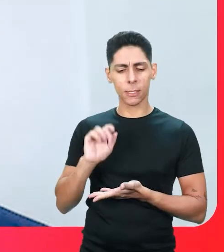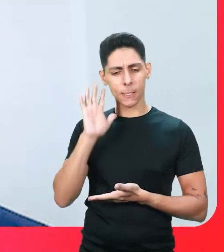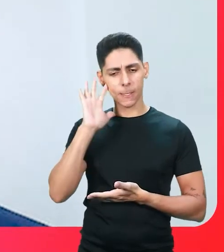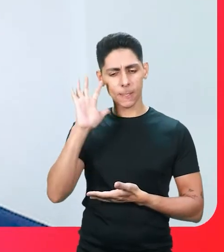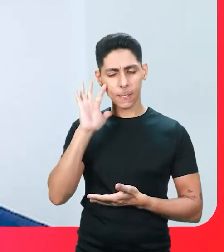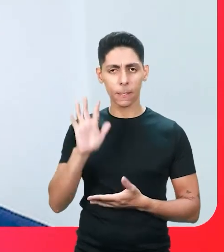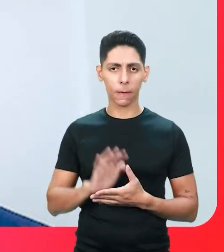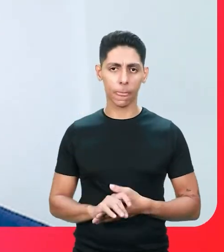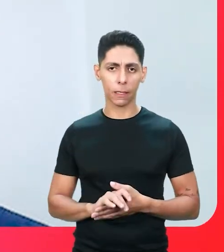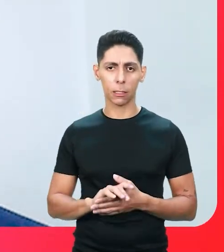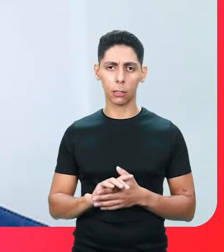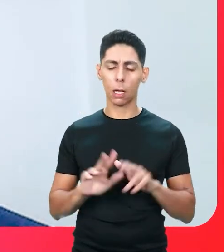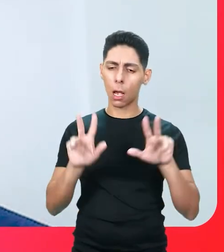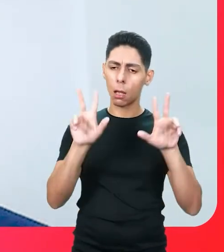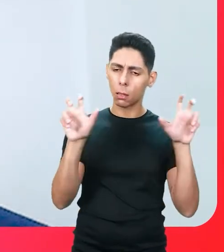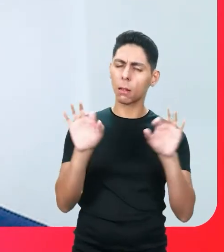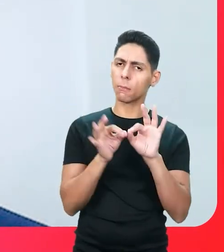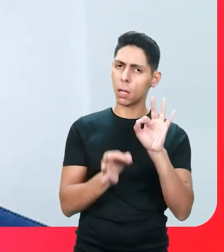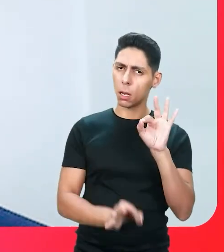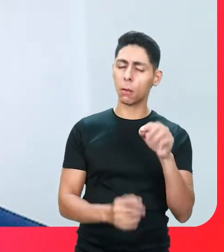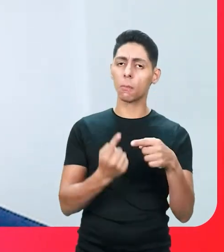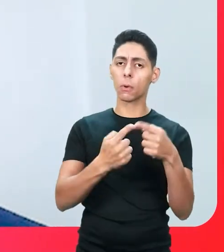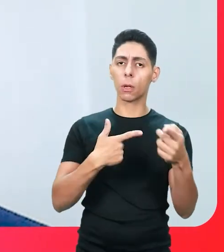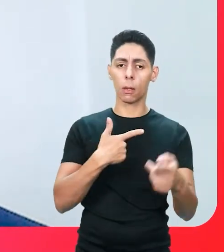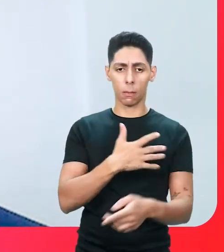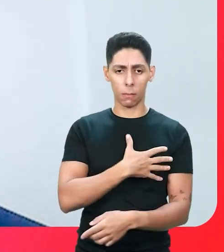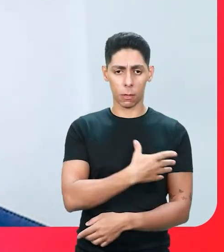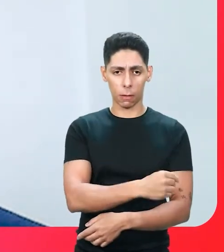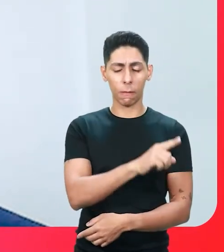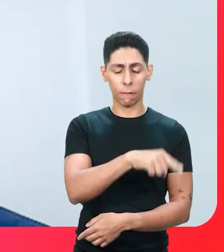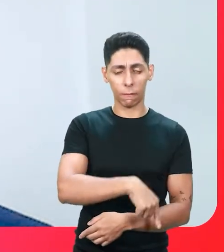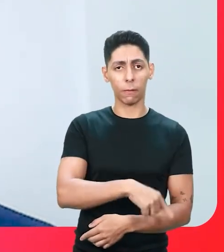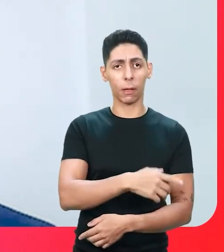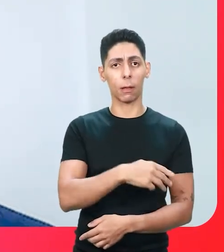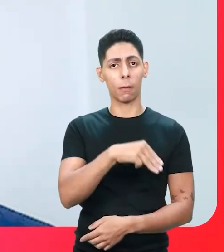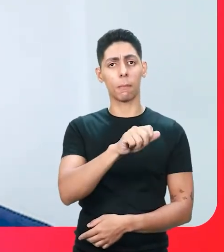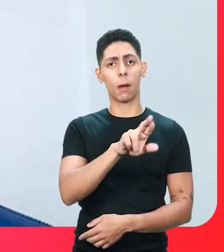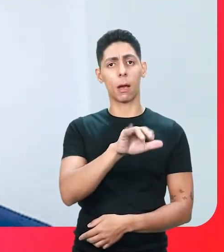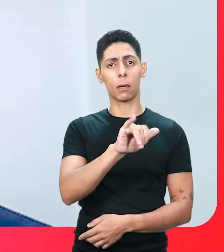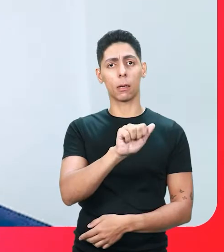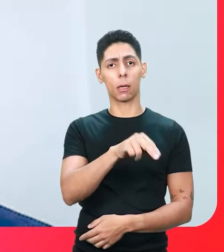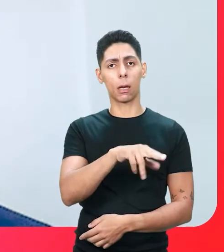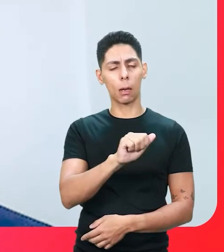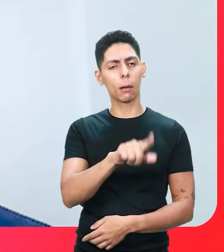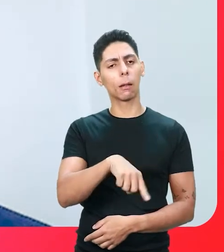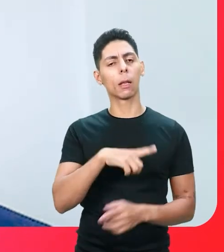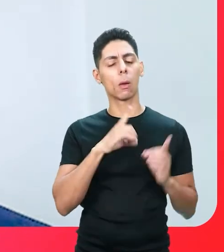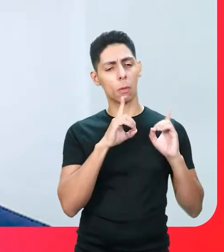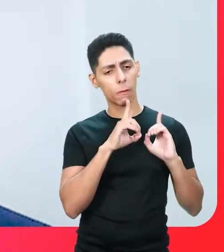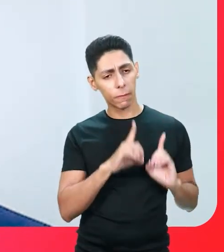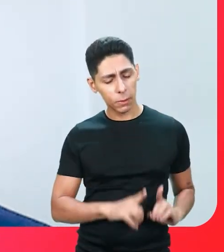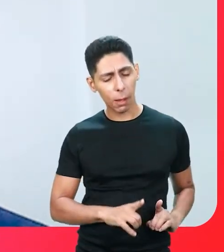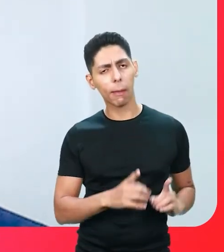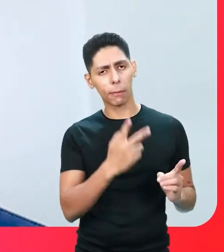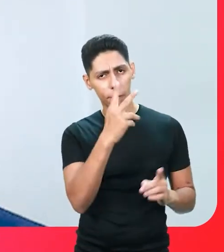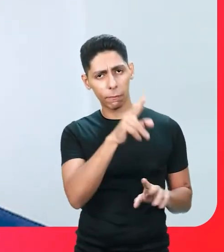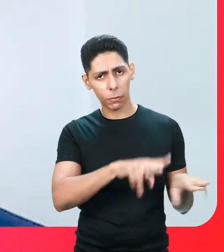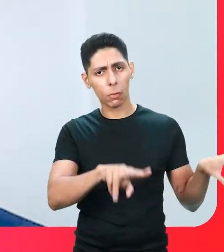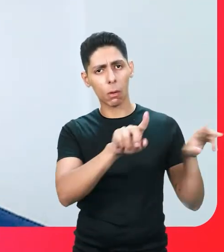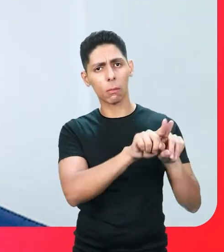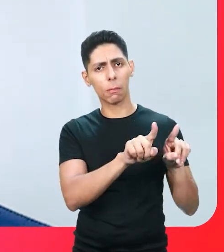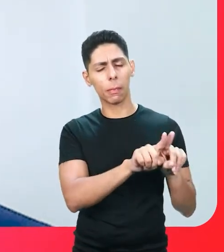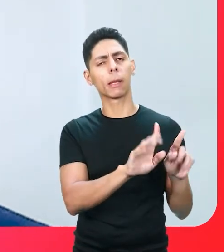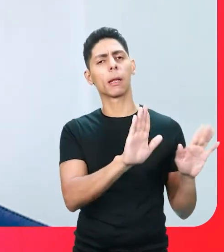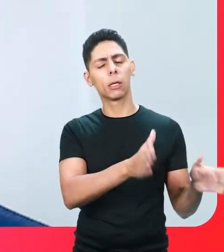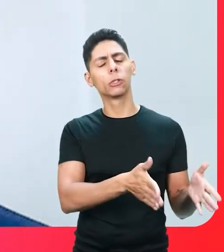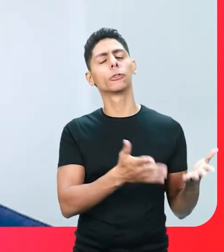Isso dá assunto para mais de metro, que a minha filha Mariana, que tem uma deficiência visual também, ela fica muito envergonhada até hoje. Olha que a Mariana já